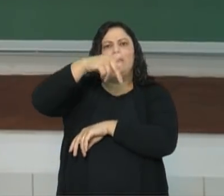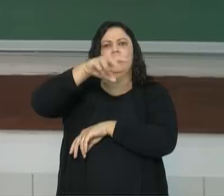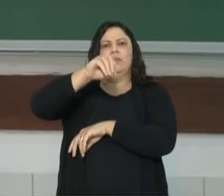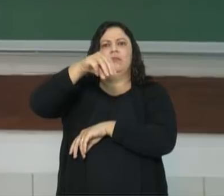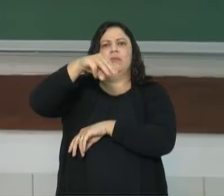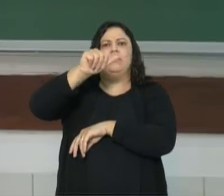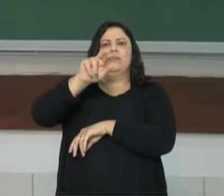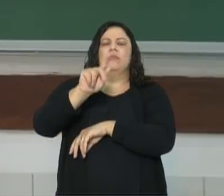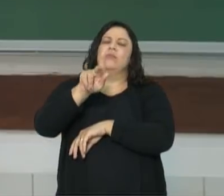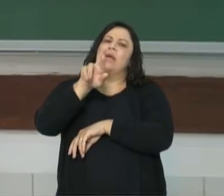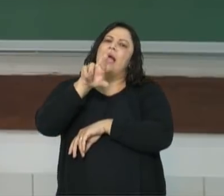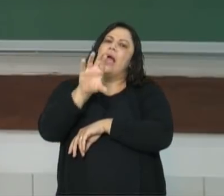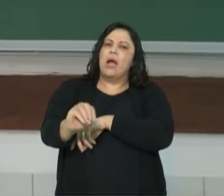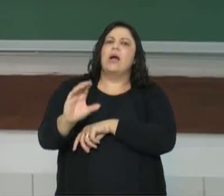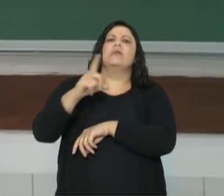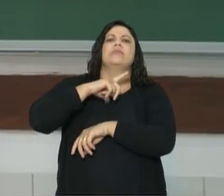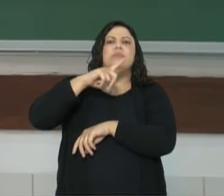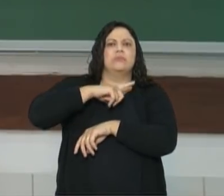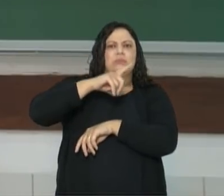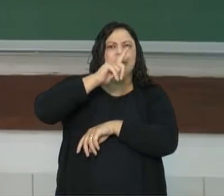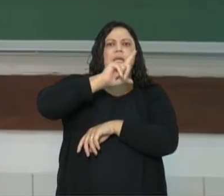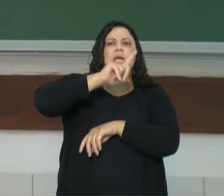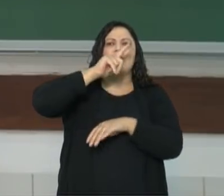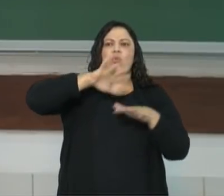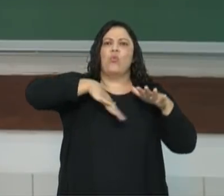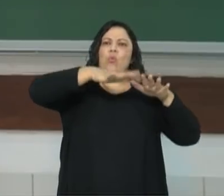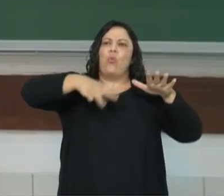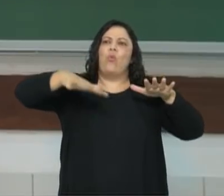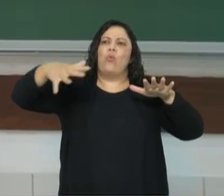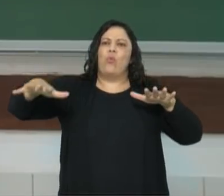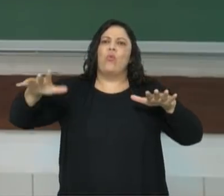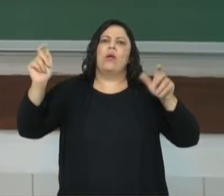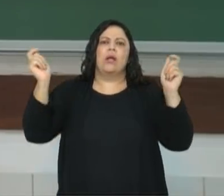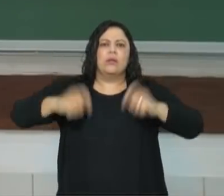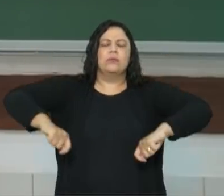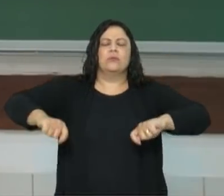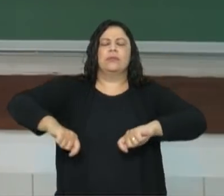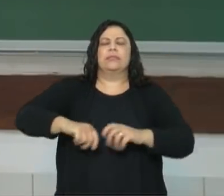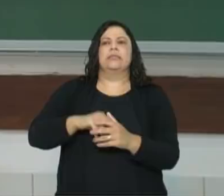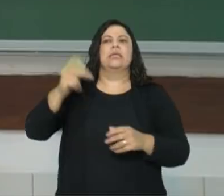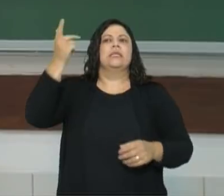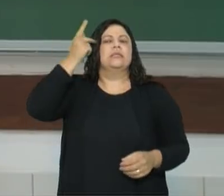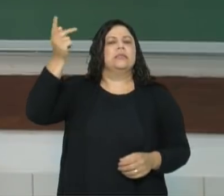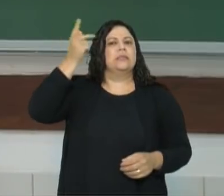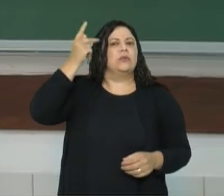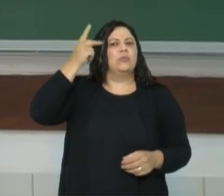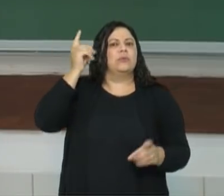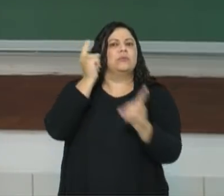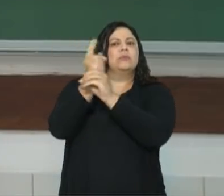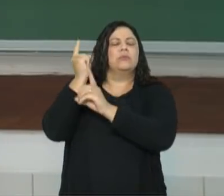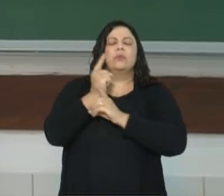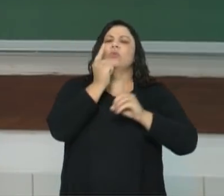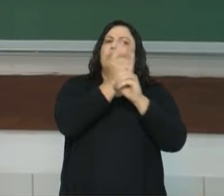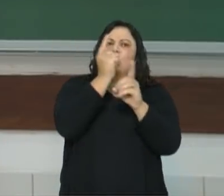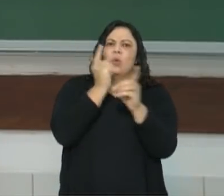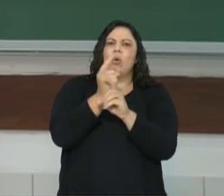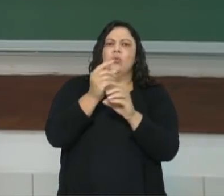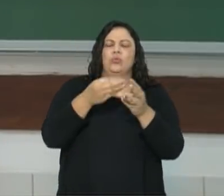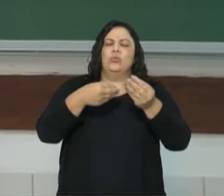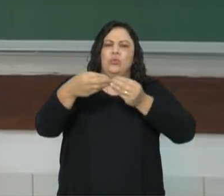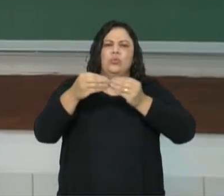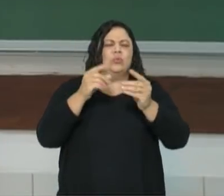esse rio faz parte da bacia do Rio Ribeira. Vai sair lá em Santos, São Paulo. E eu encontrei mexilhão dourado nesse rio.